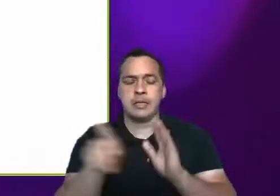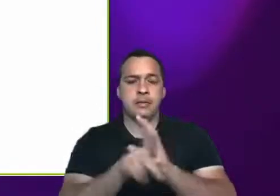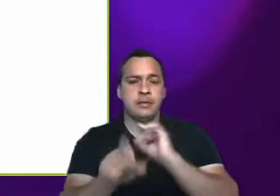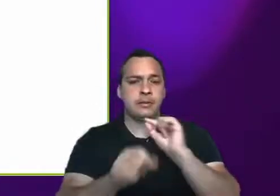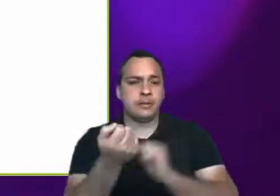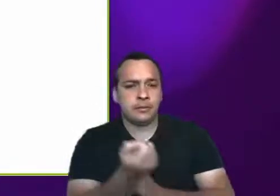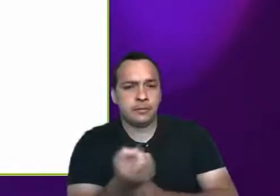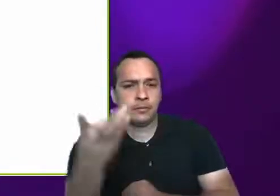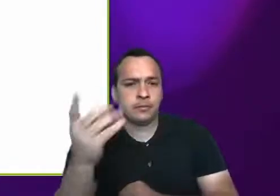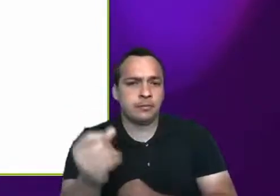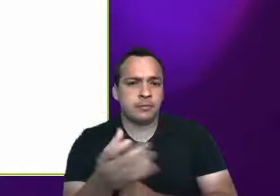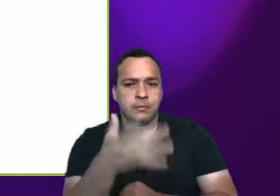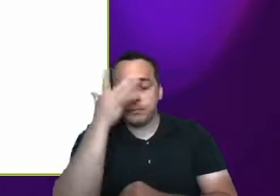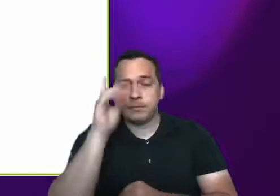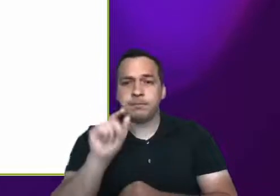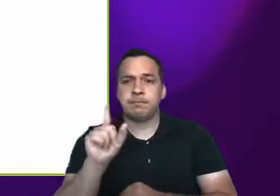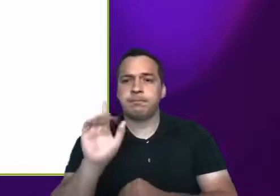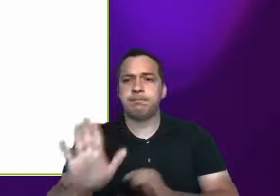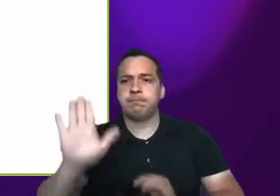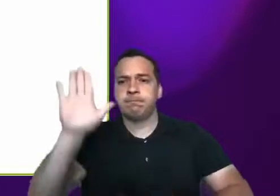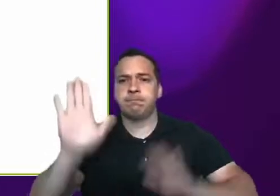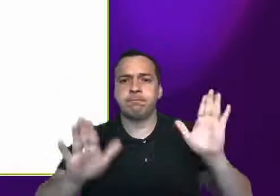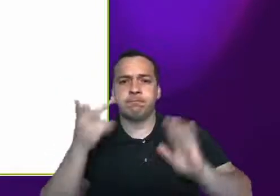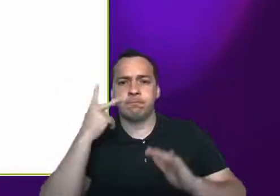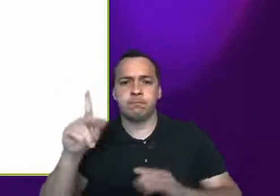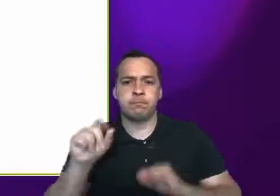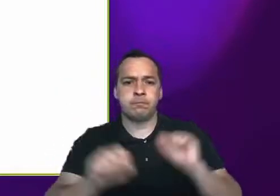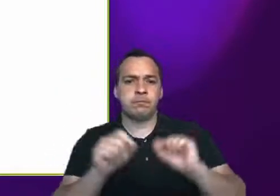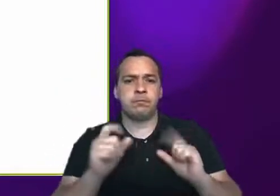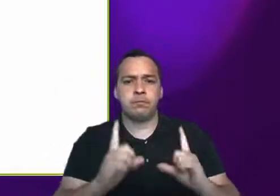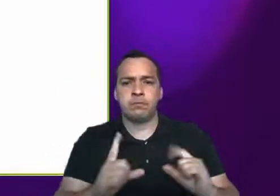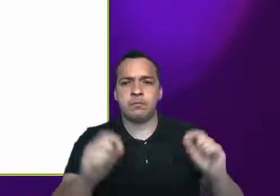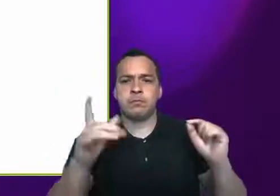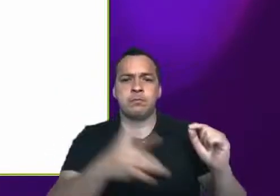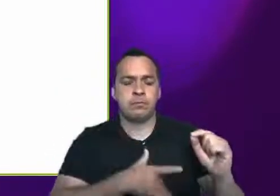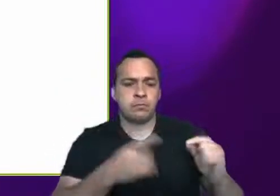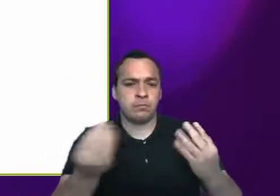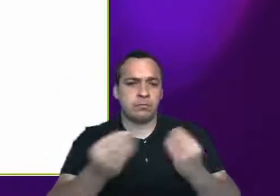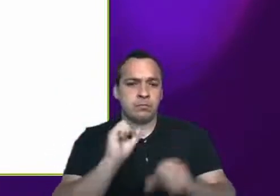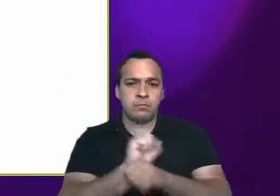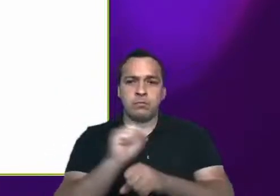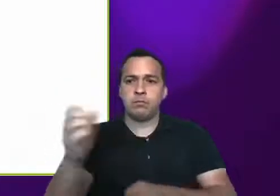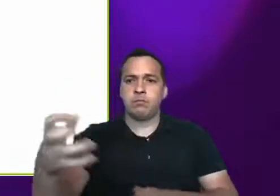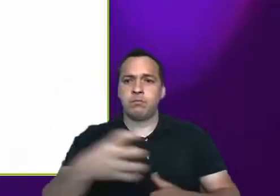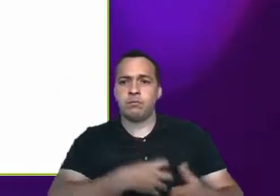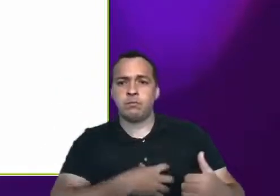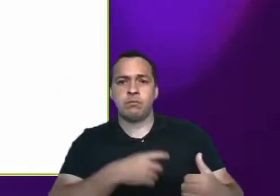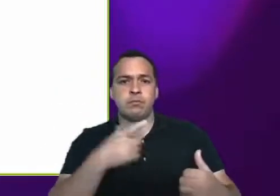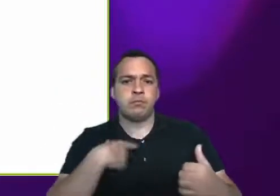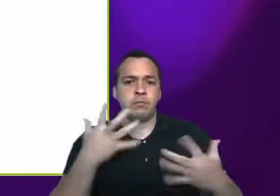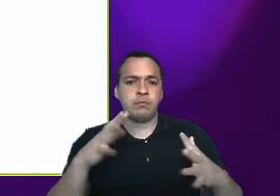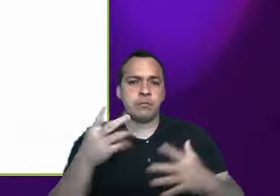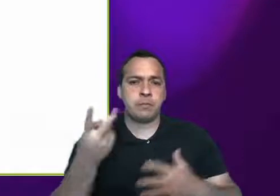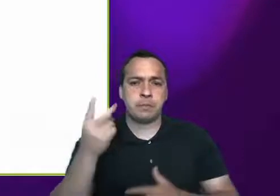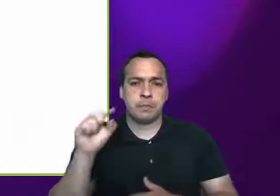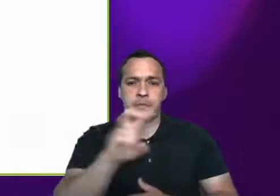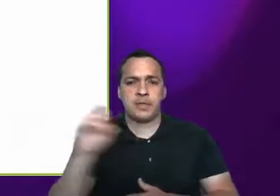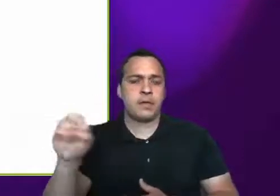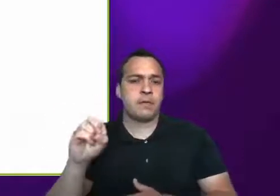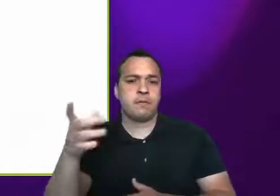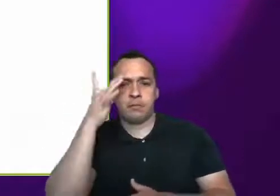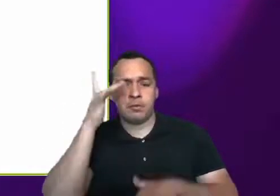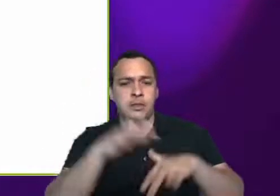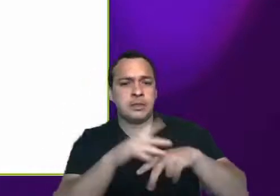realidade de italiana tem número por de candidatos que por es entre 2.000 hepatocarcinoma y de 2.000 e pacientes.